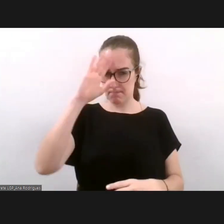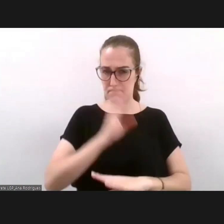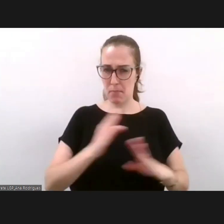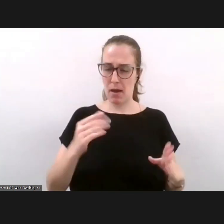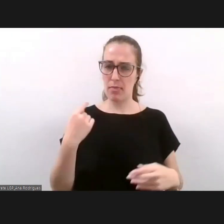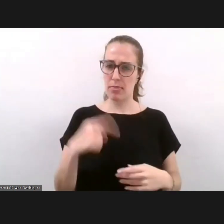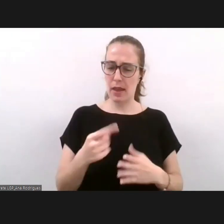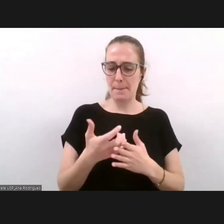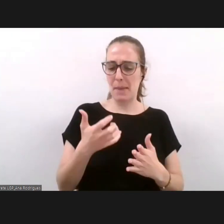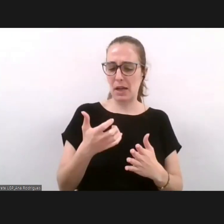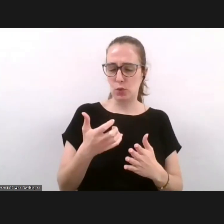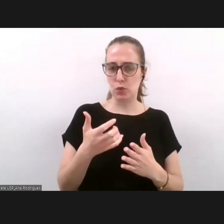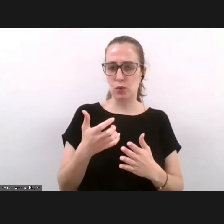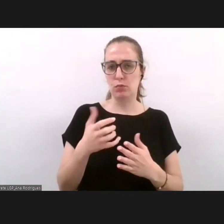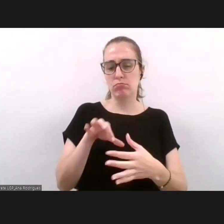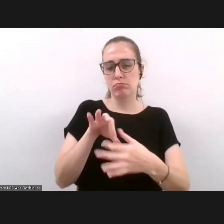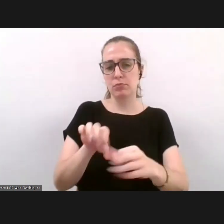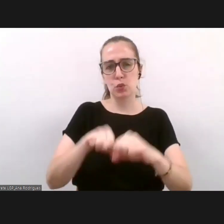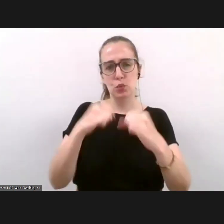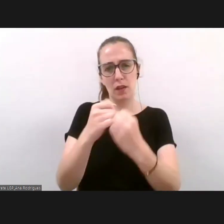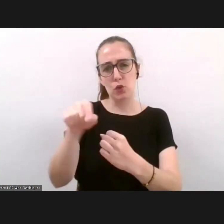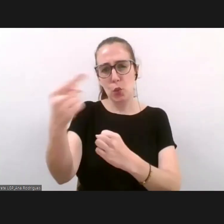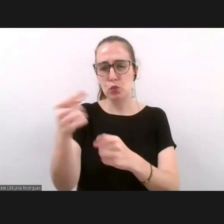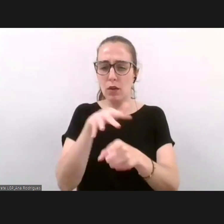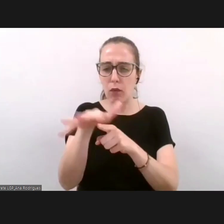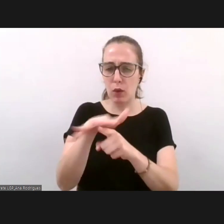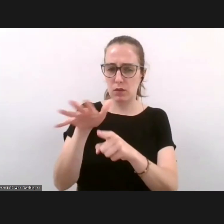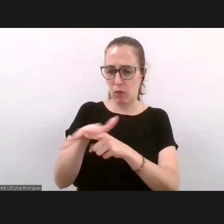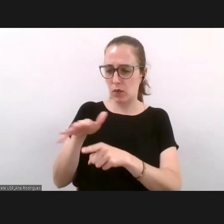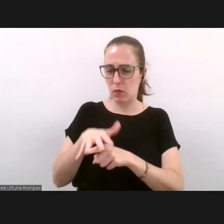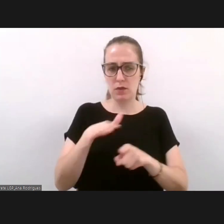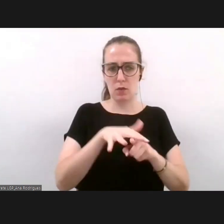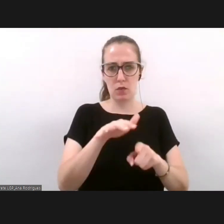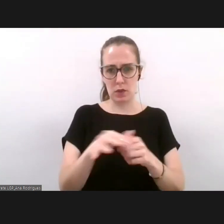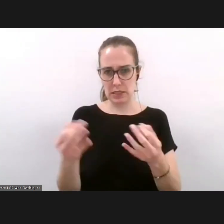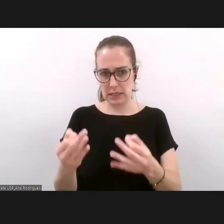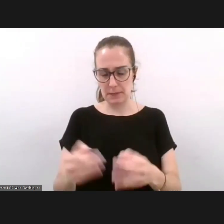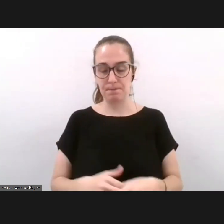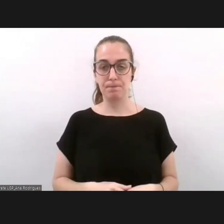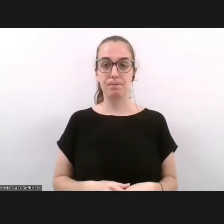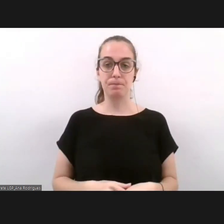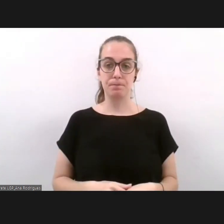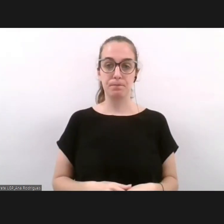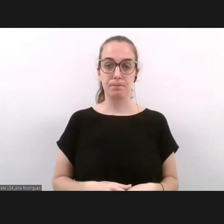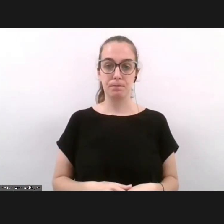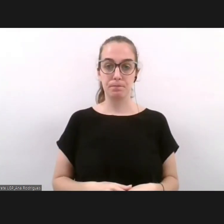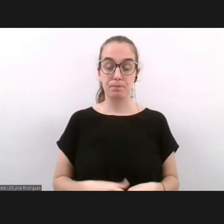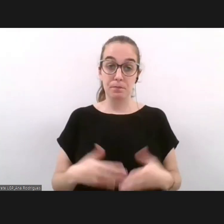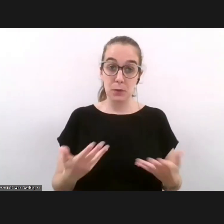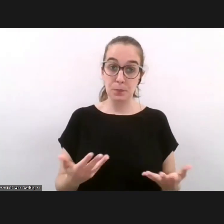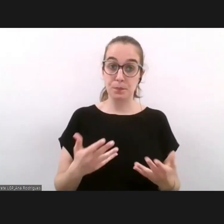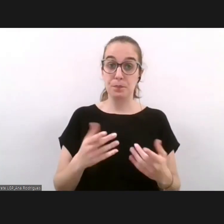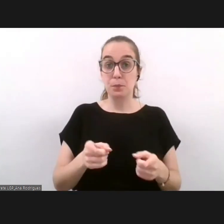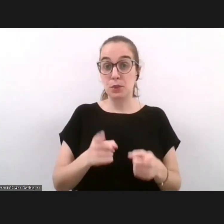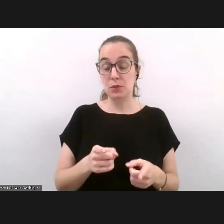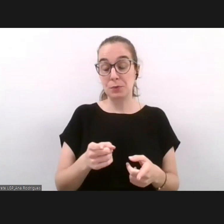sobre as sociedades de outros países, de outras comunidades, spillovers. E é já possível